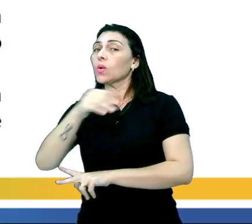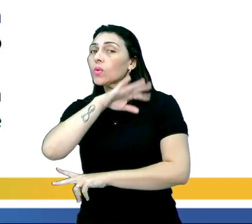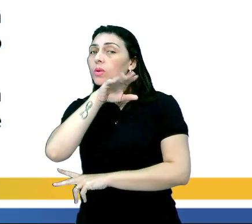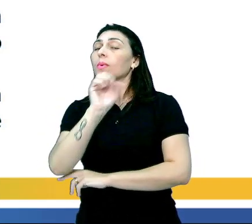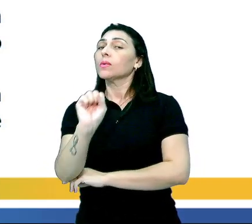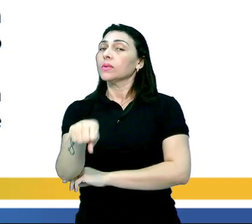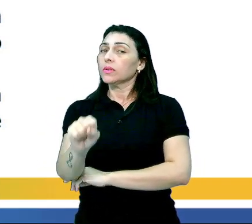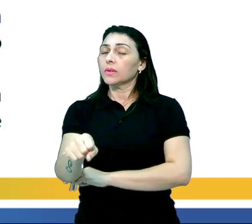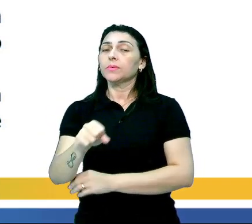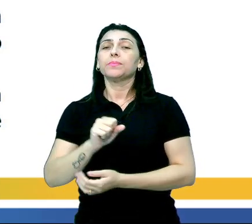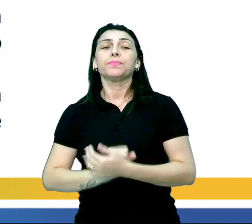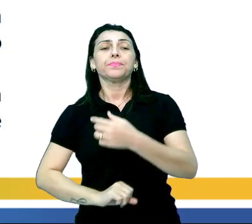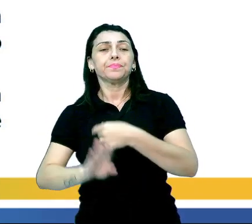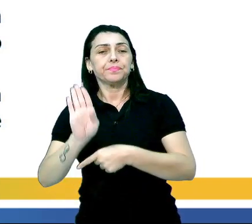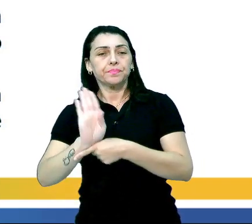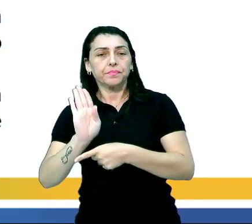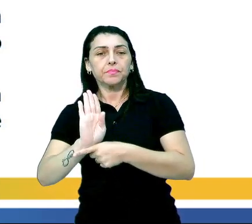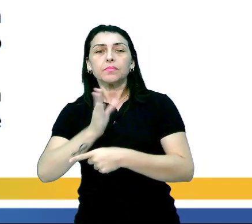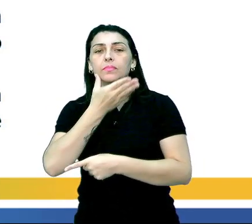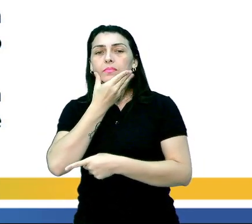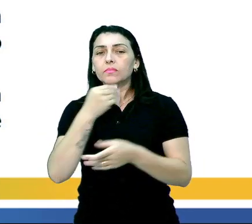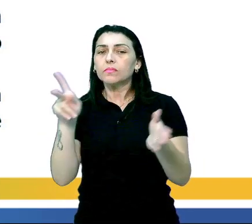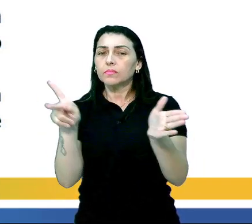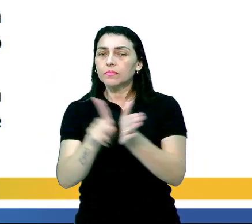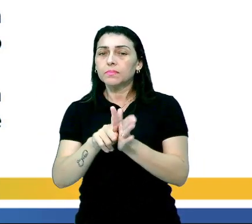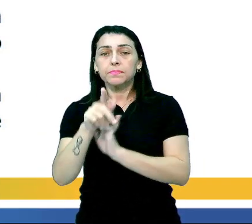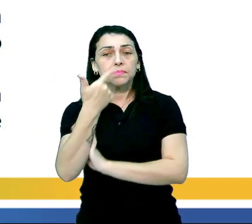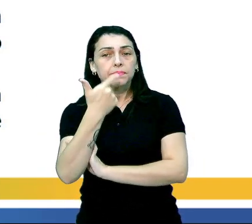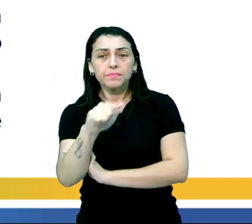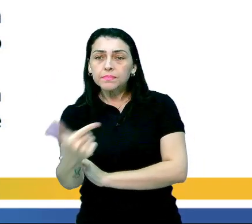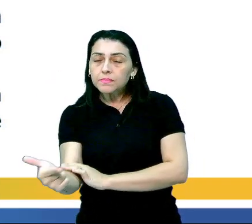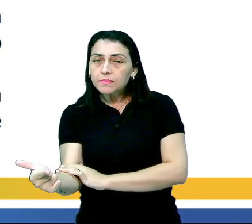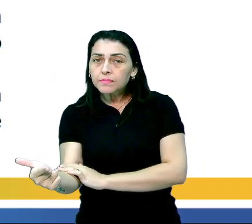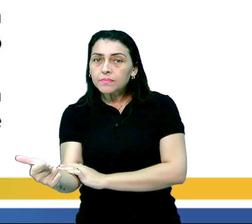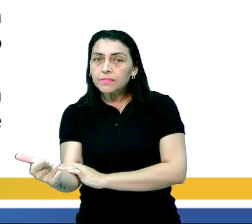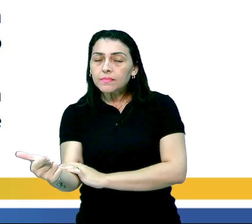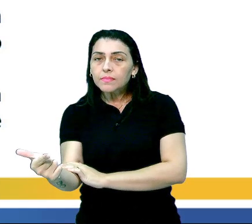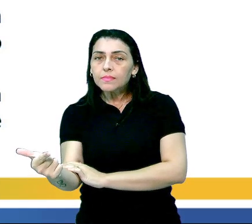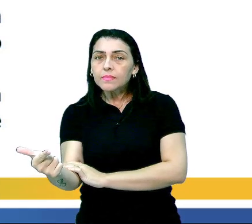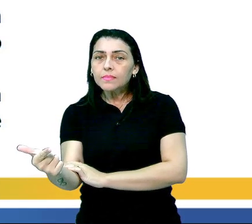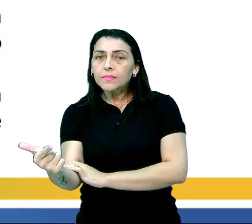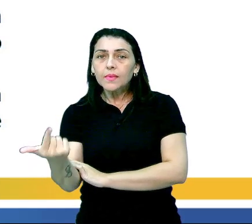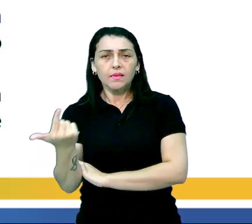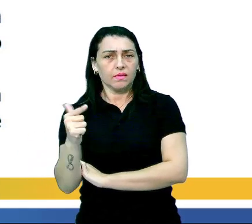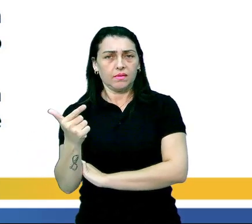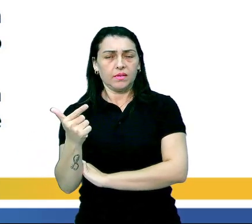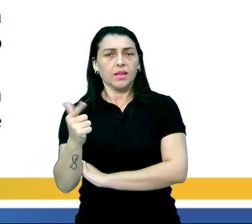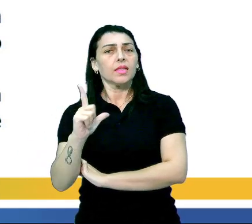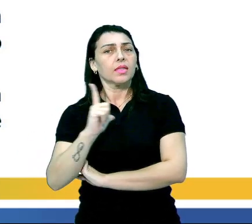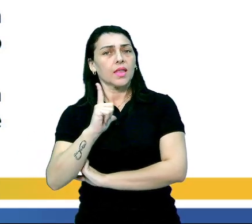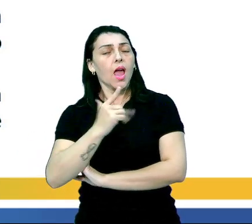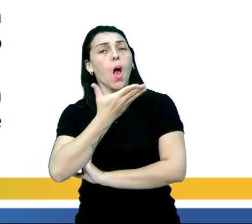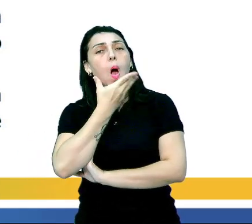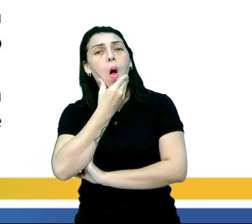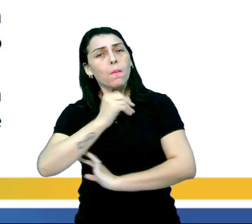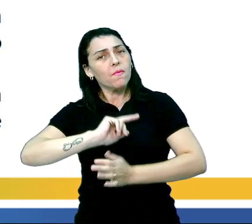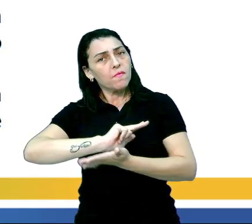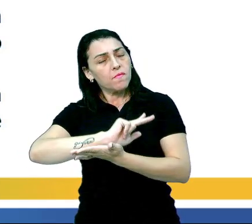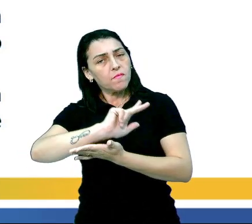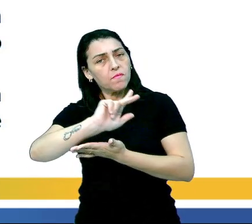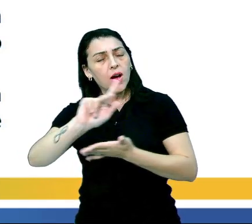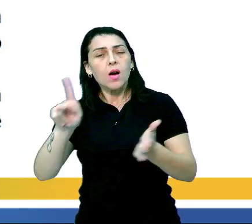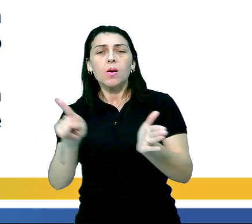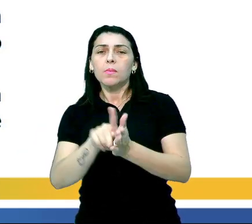animal. Letra B. O homem propriamente não existe. Existem homens